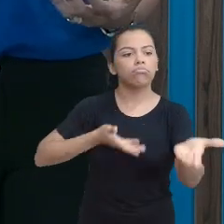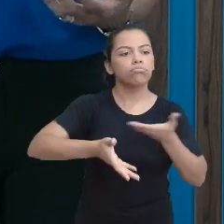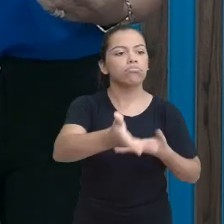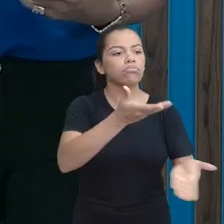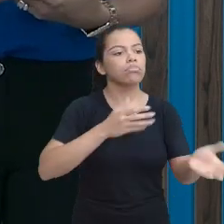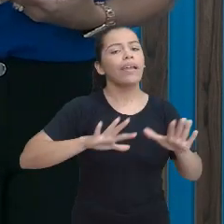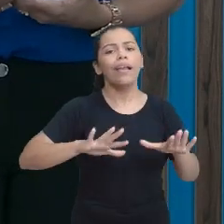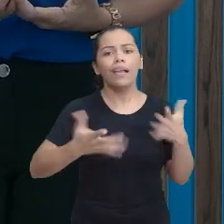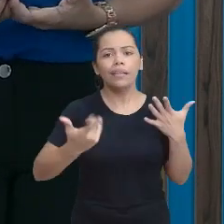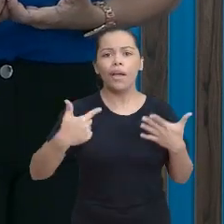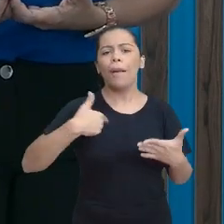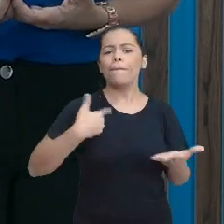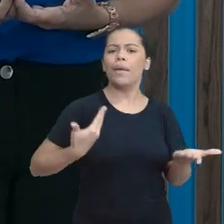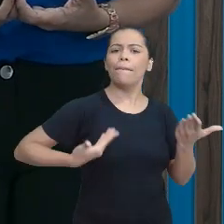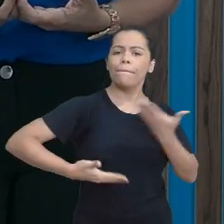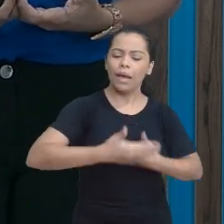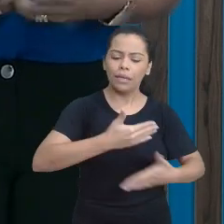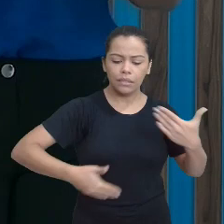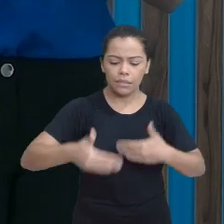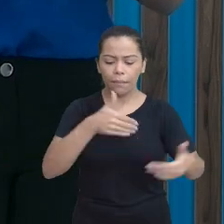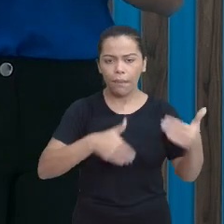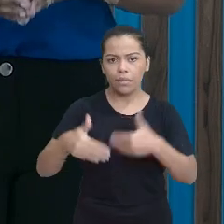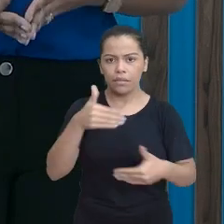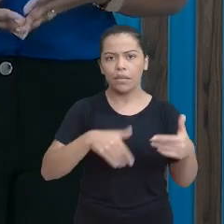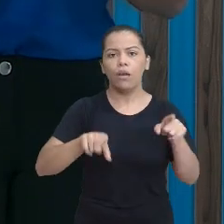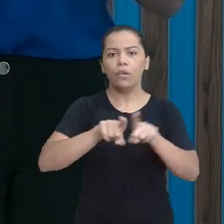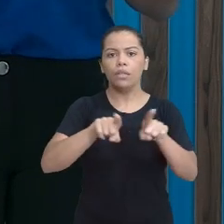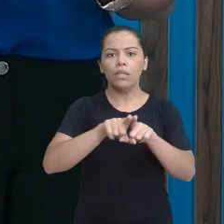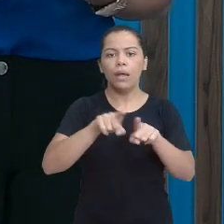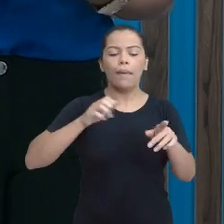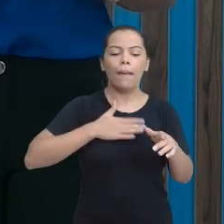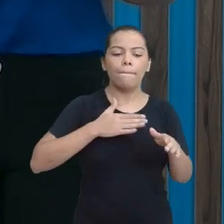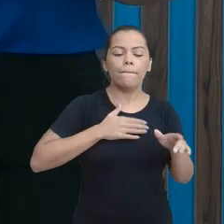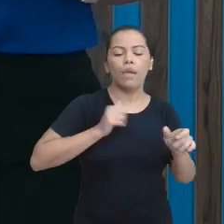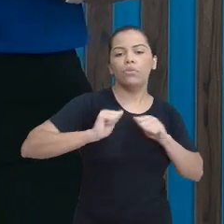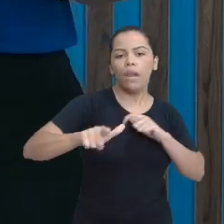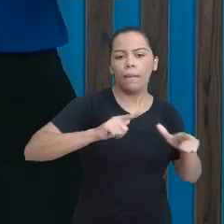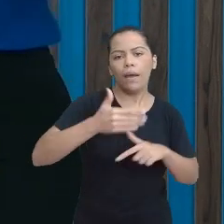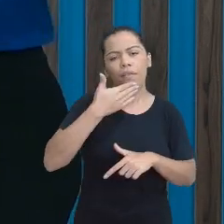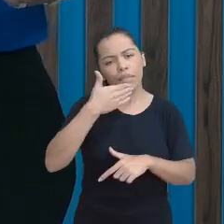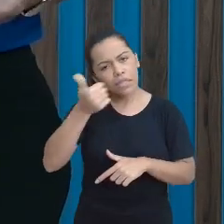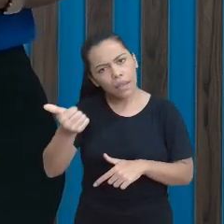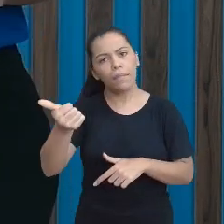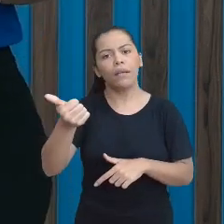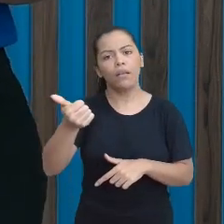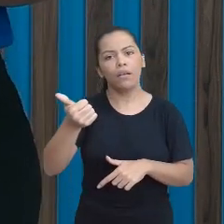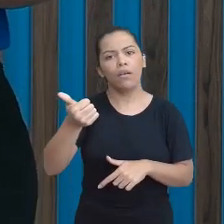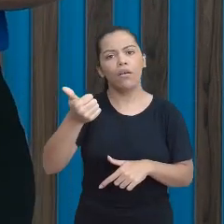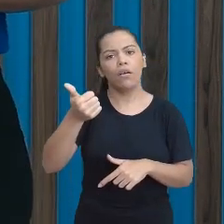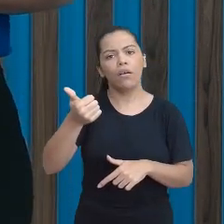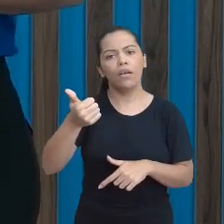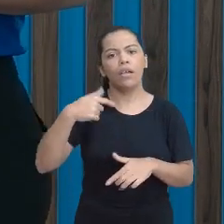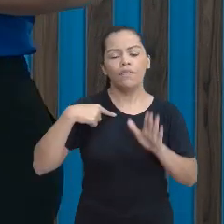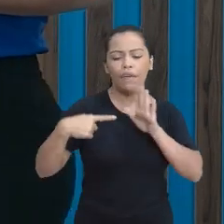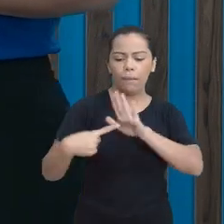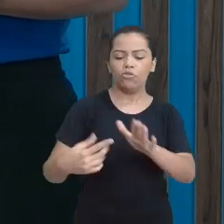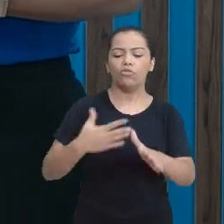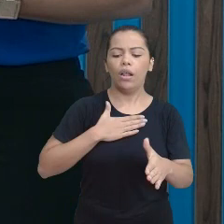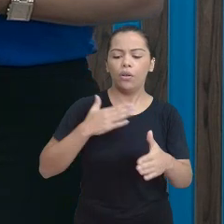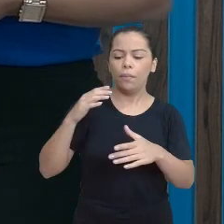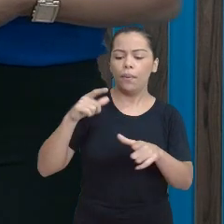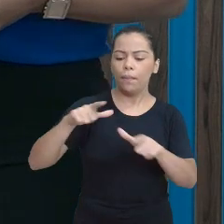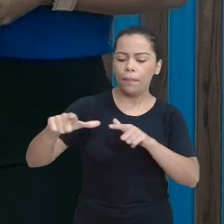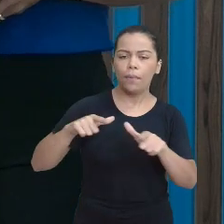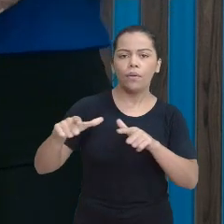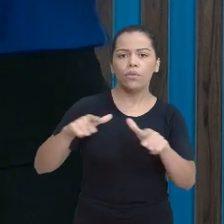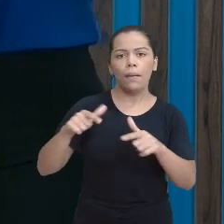minha atuação vai ser muito mais significativa. E as respostas e os ganhos vão aparecer no meu processo de desenvolvimento.